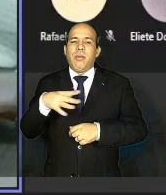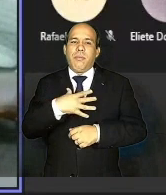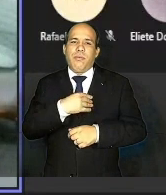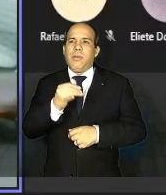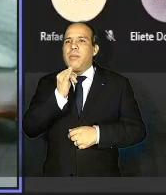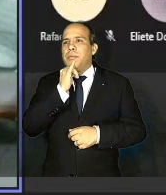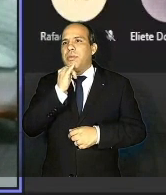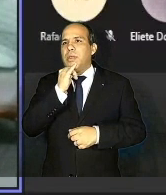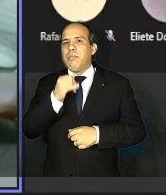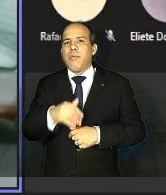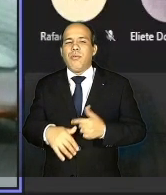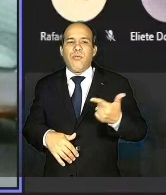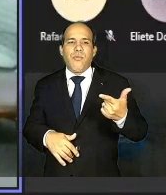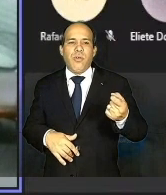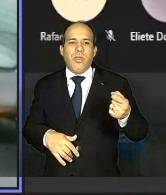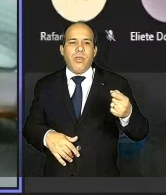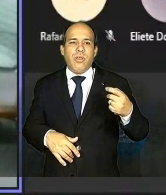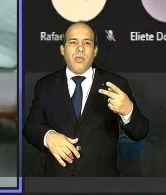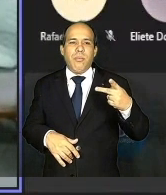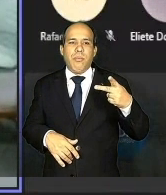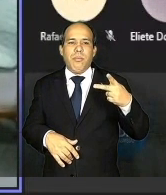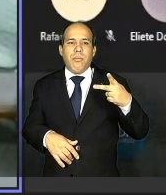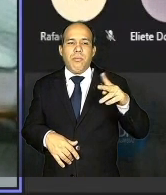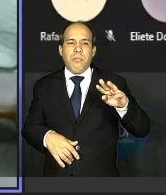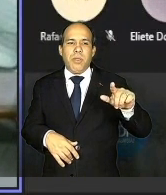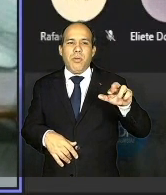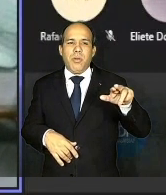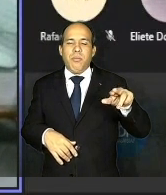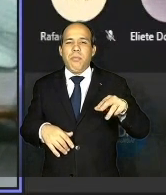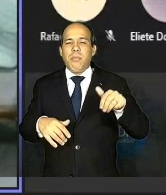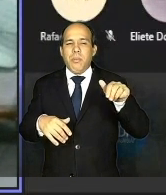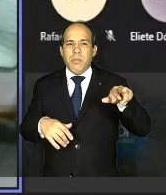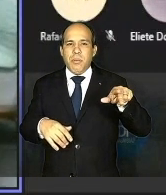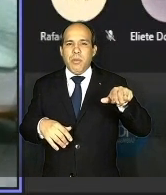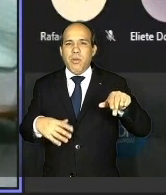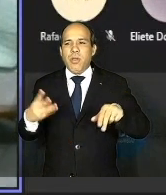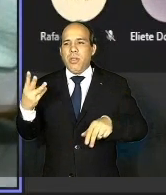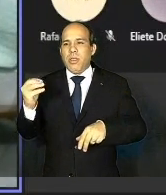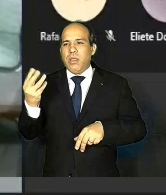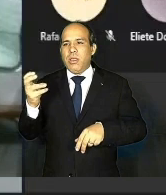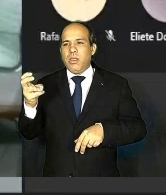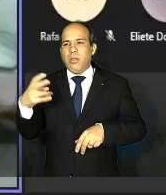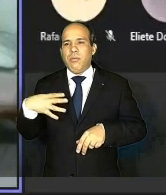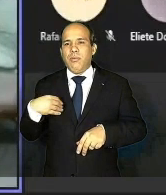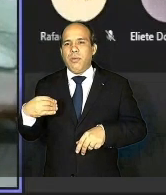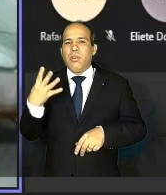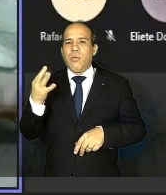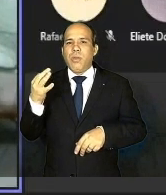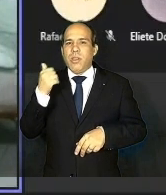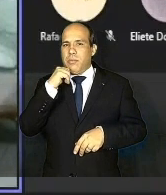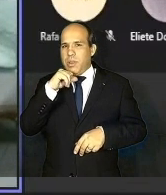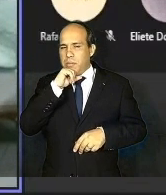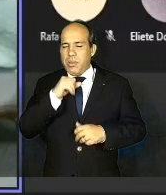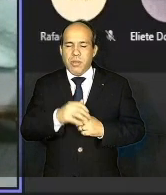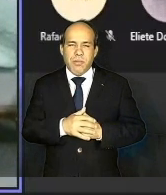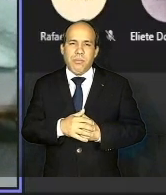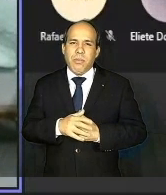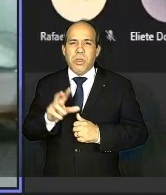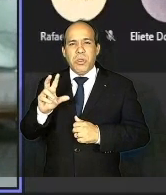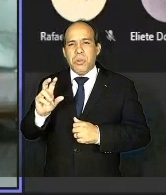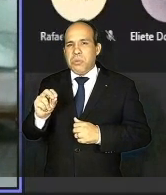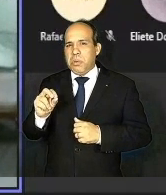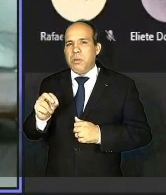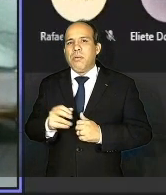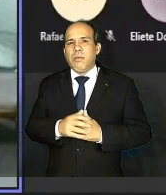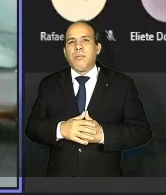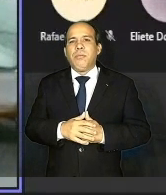irmã. Eu daria mais para a filha, digamos, 20 para o irmão, 30 para a filha, 35,